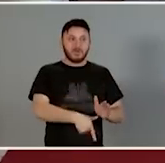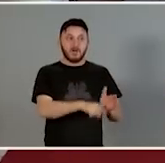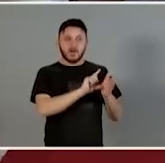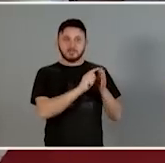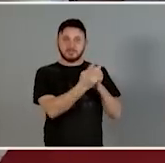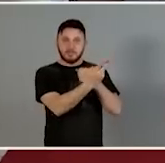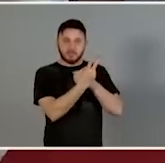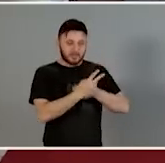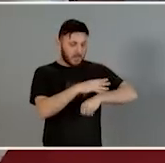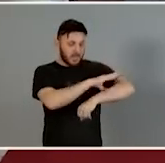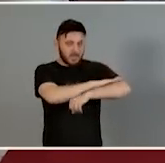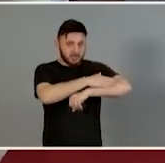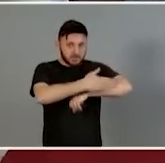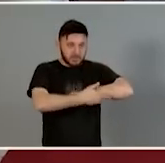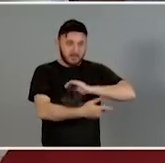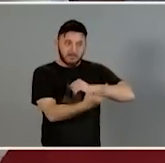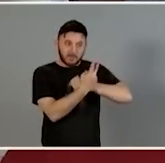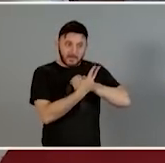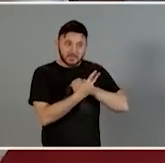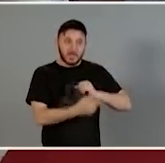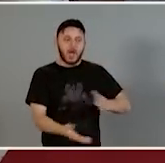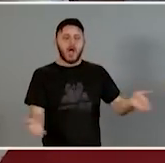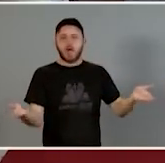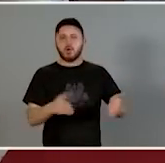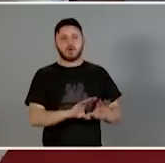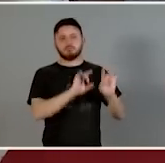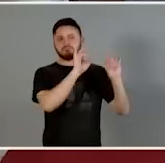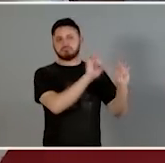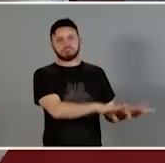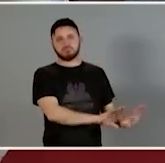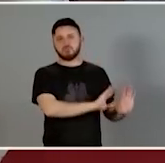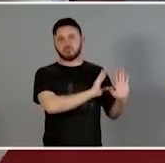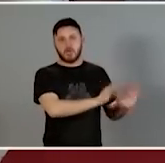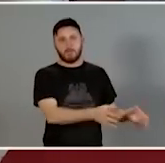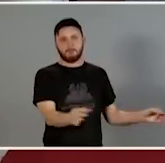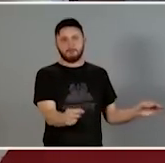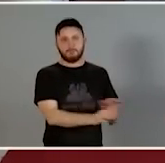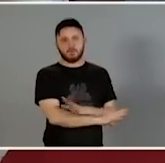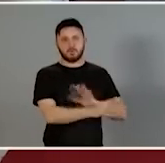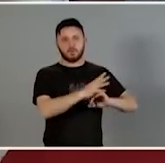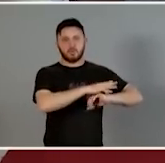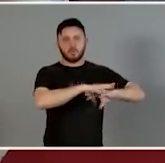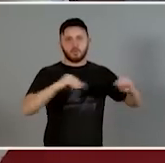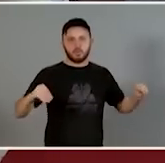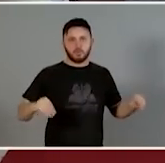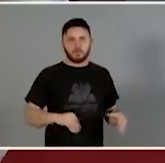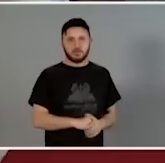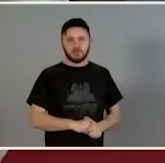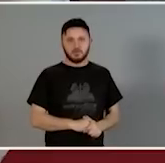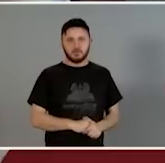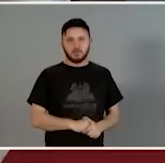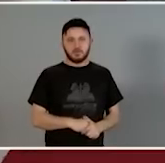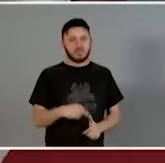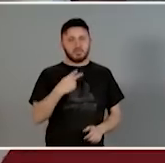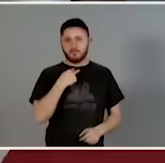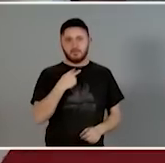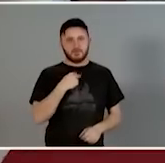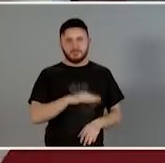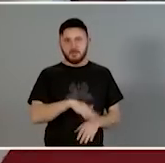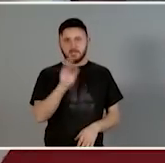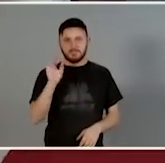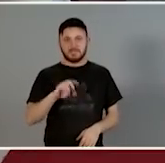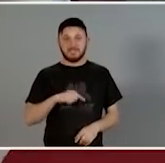proteção, agora para mim é um encasulamento. A muleta